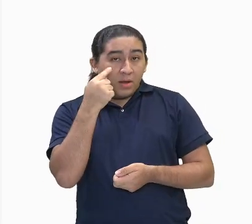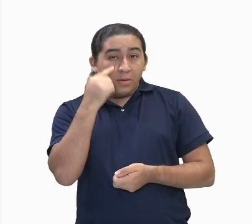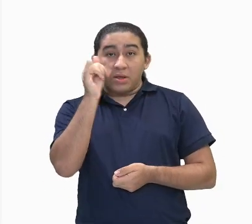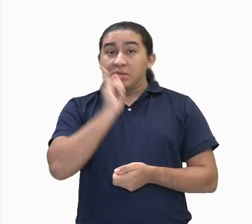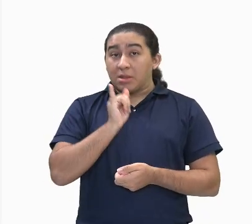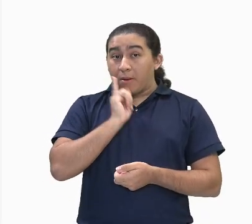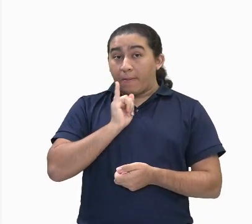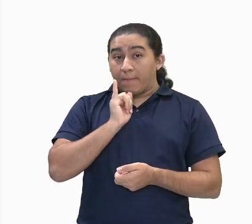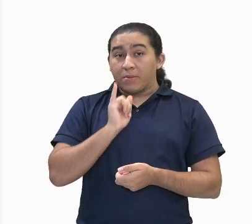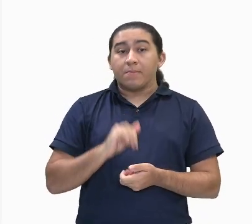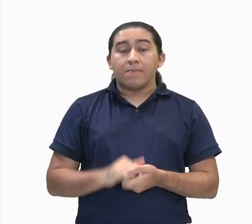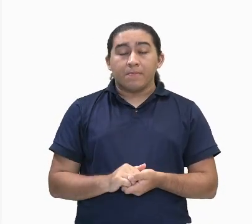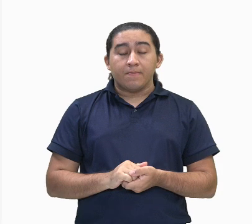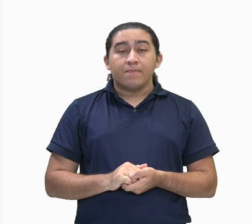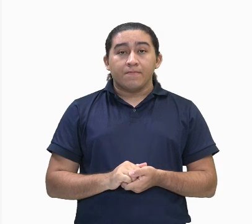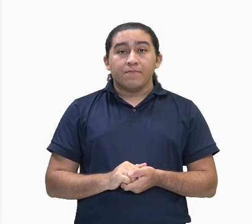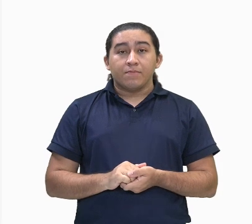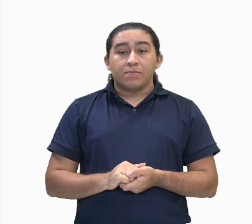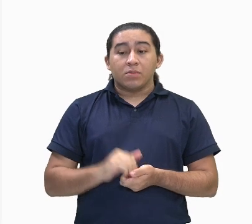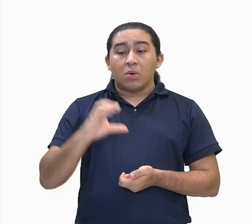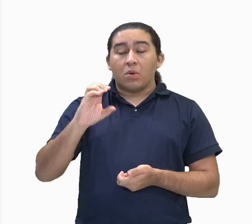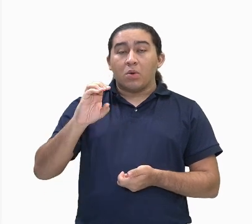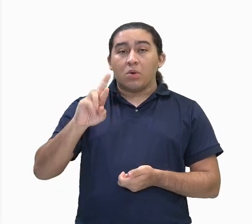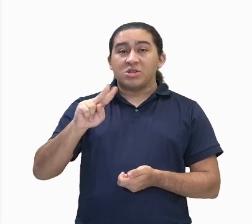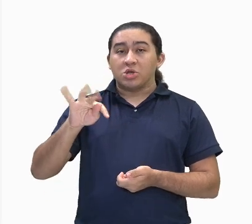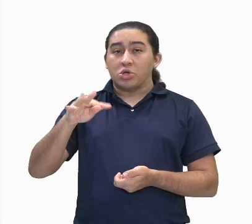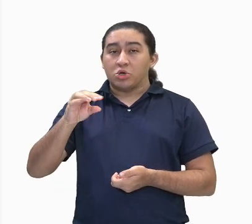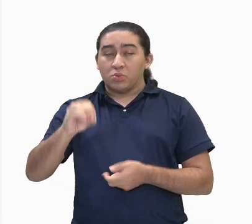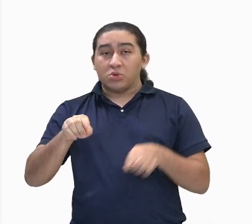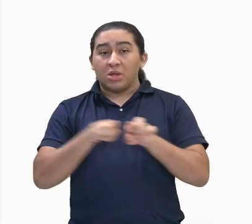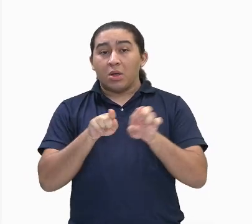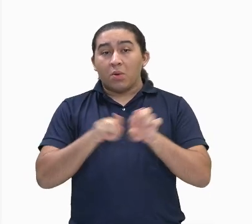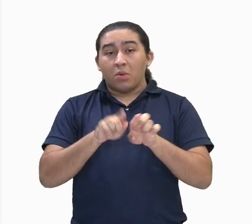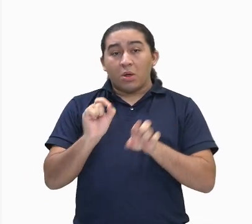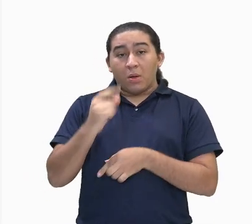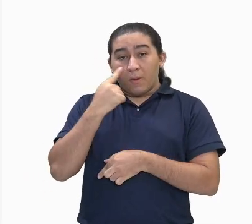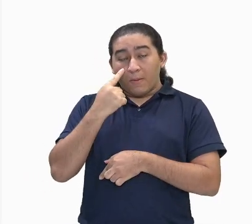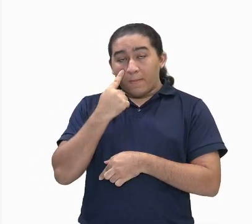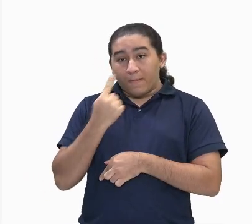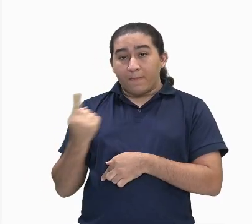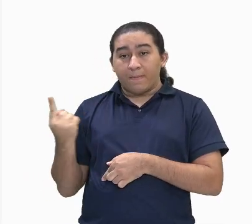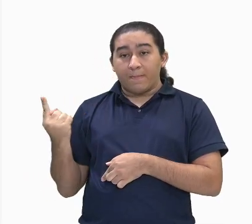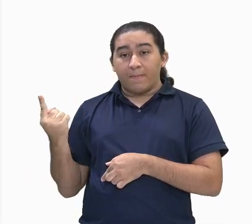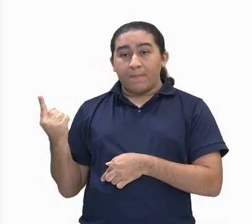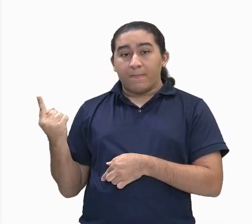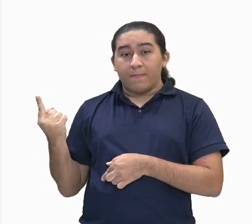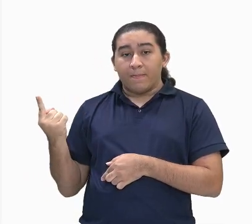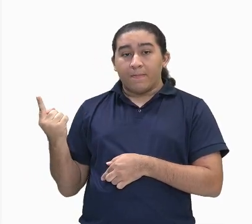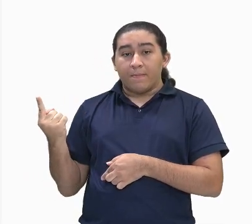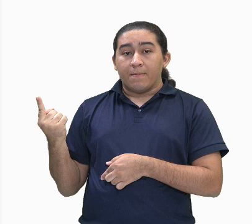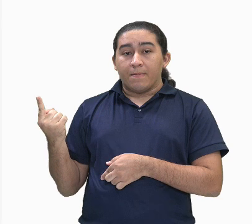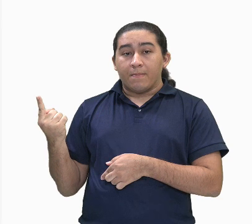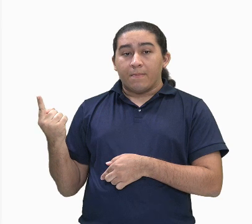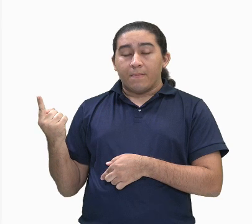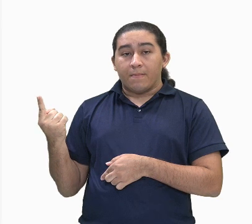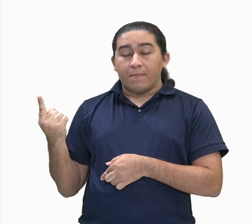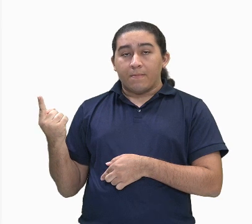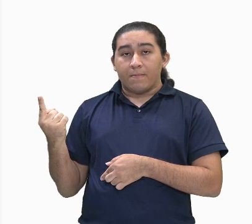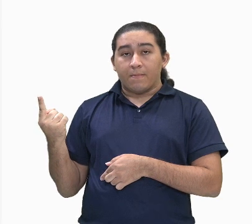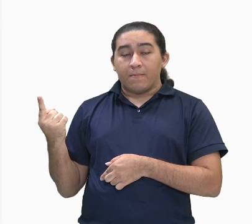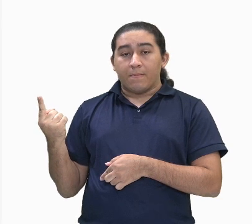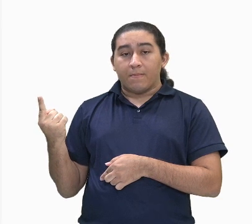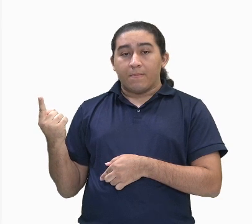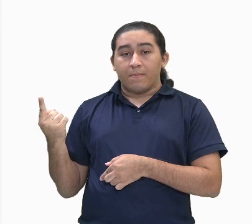desses ritos? No cristianismo, o batismo; no judaísmo, a circuncisão; no candomblé,